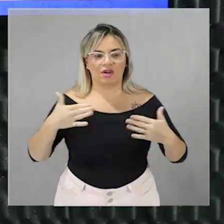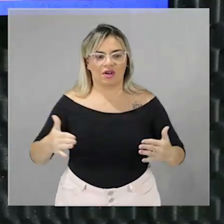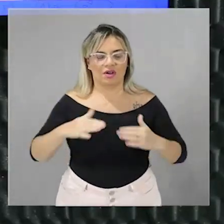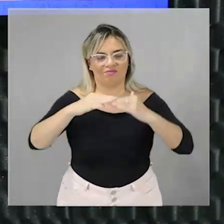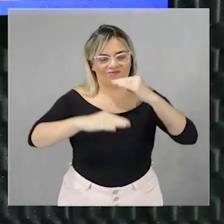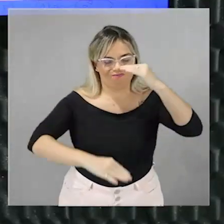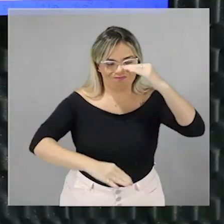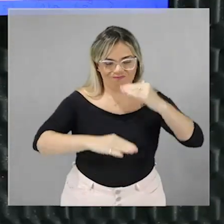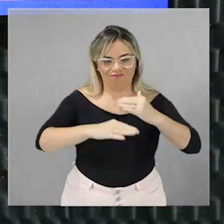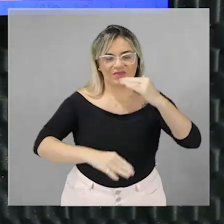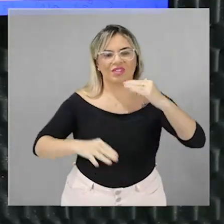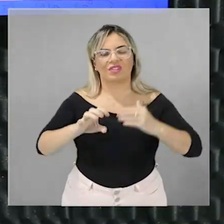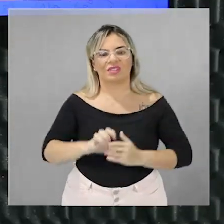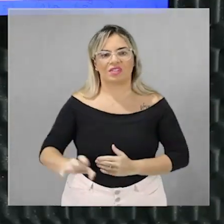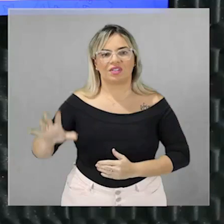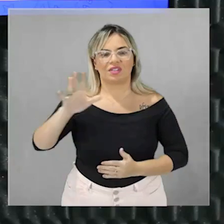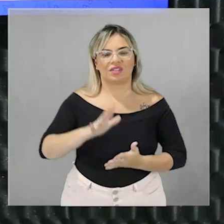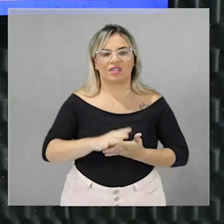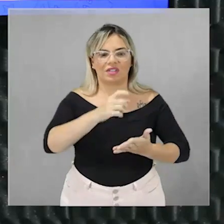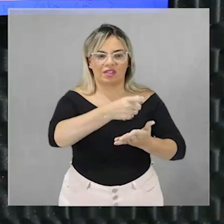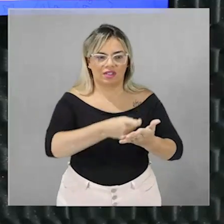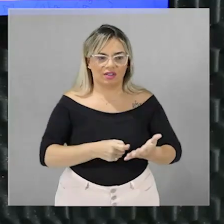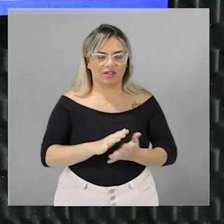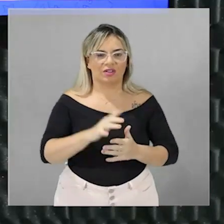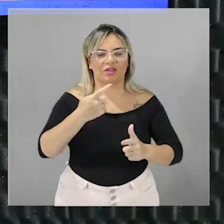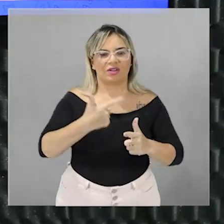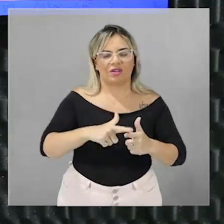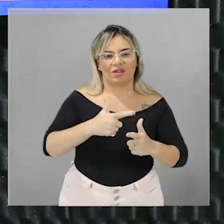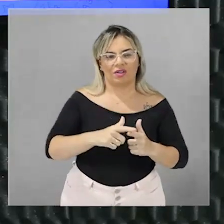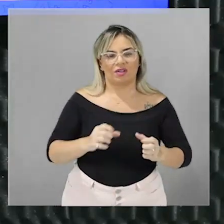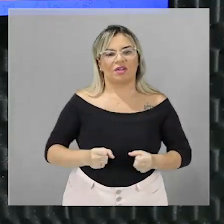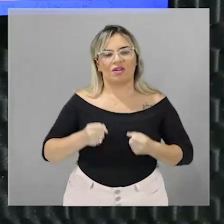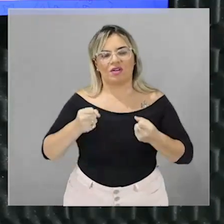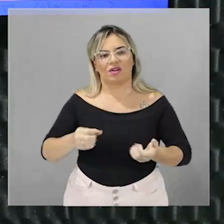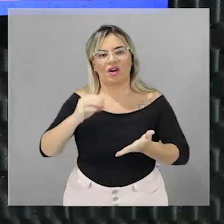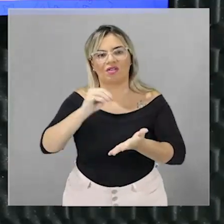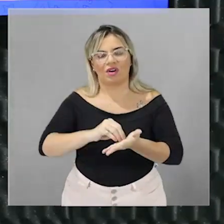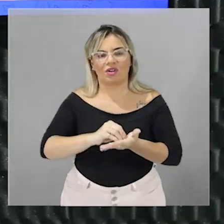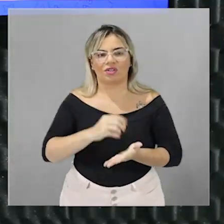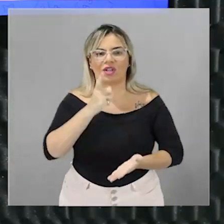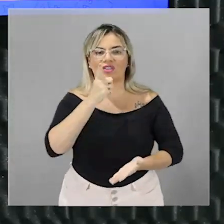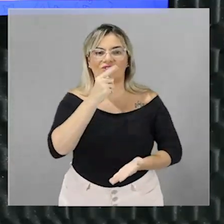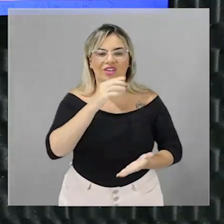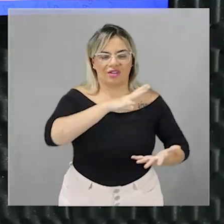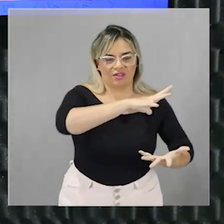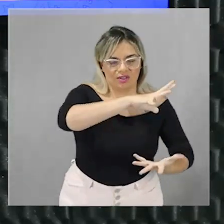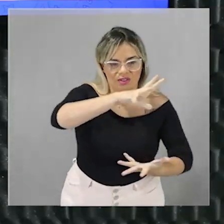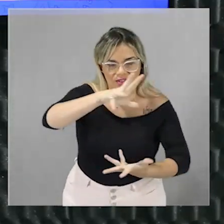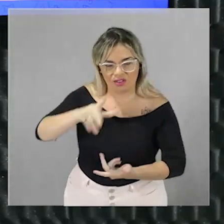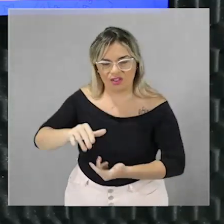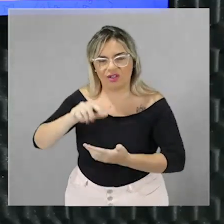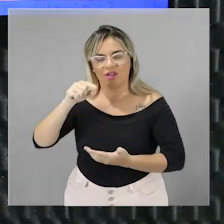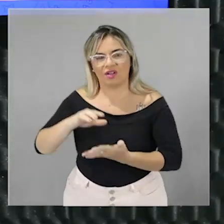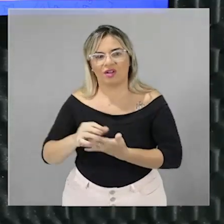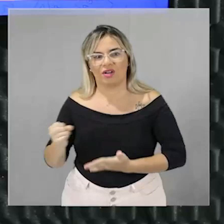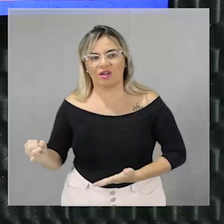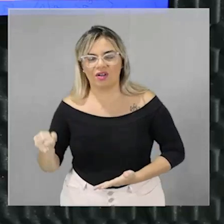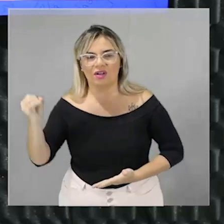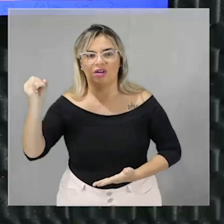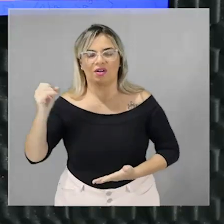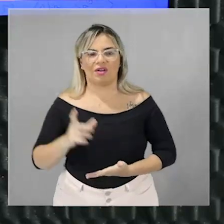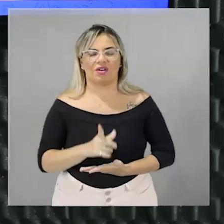de falar. O texto está te falando claramente sobre a problemática possível da falta de água no mundo, tá certo? E a importância da